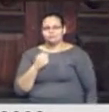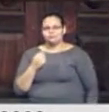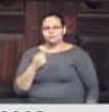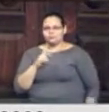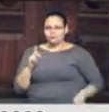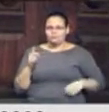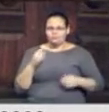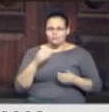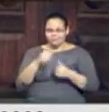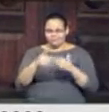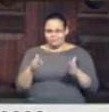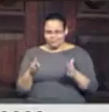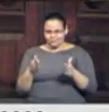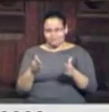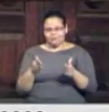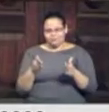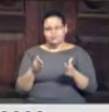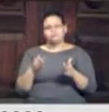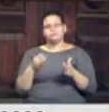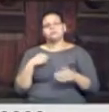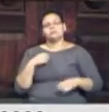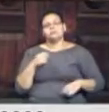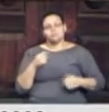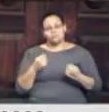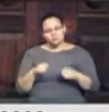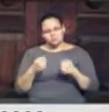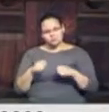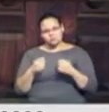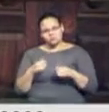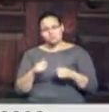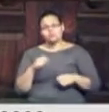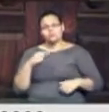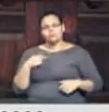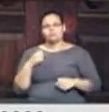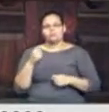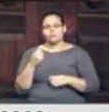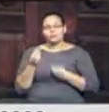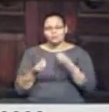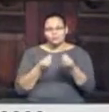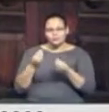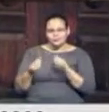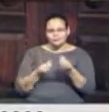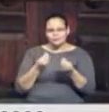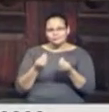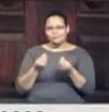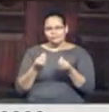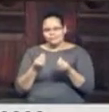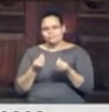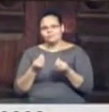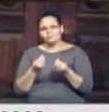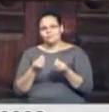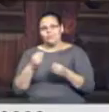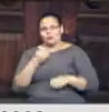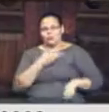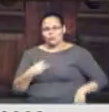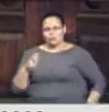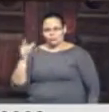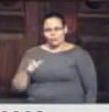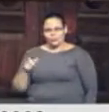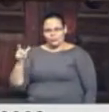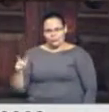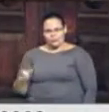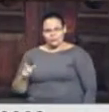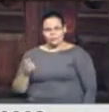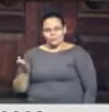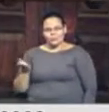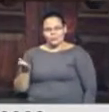das maldades. Nós temos que colocar em cima da mesa alternativas que viabilizem o governo, cortando.